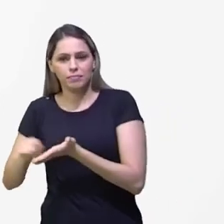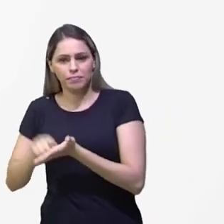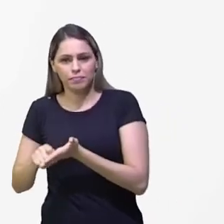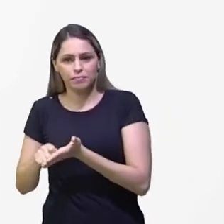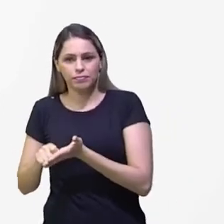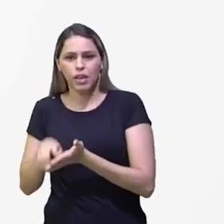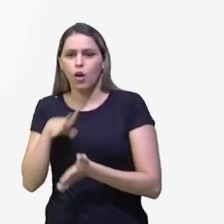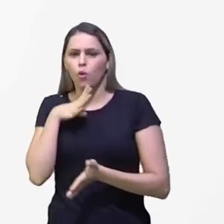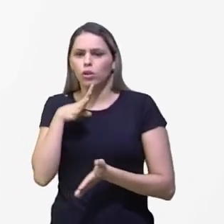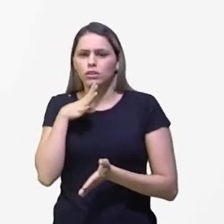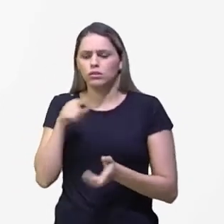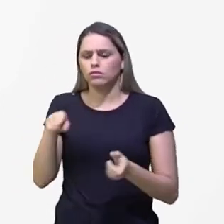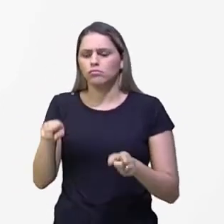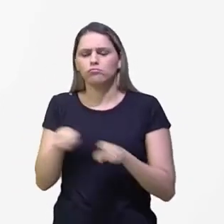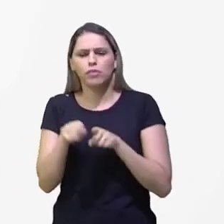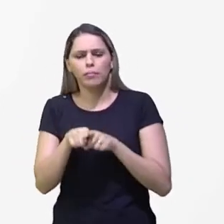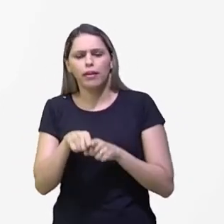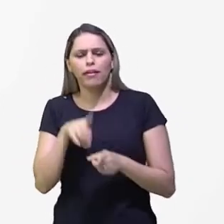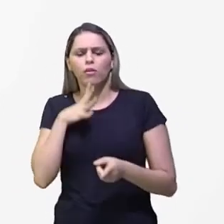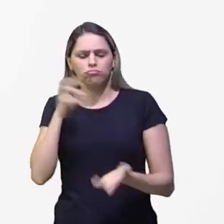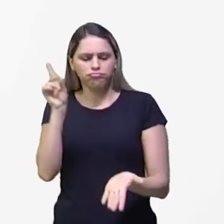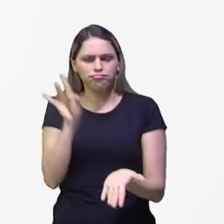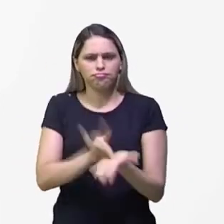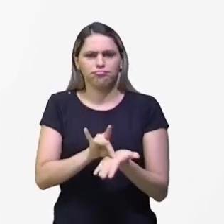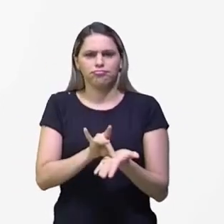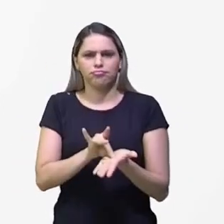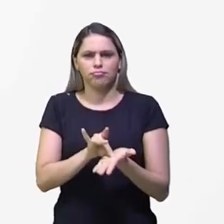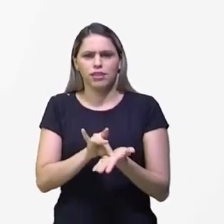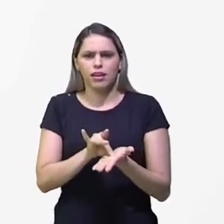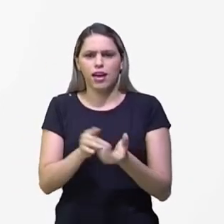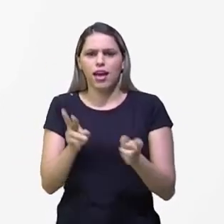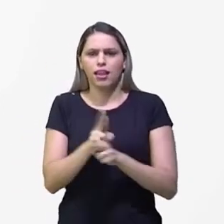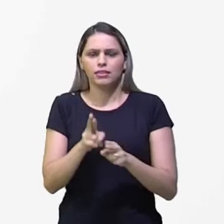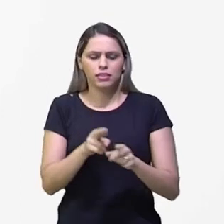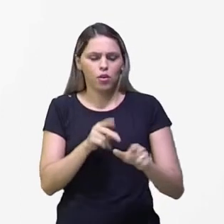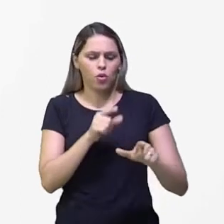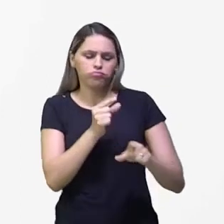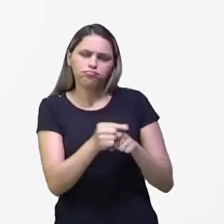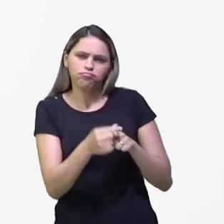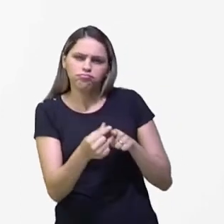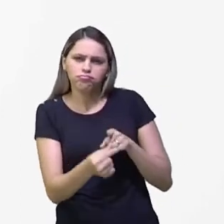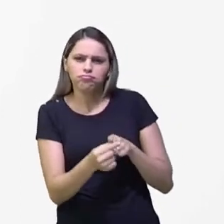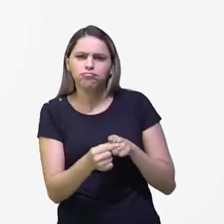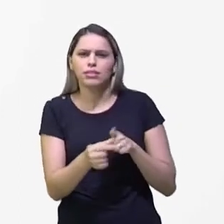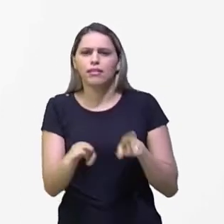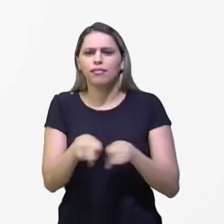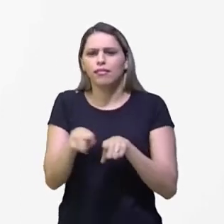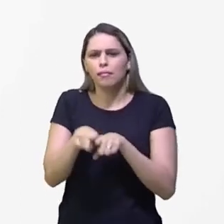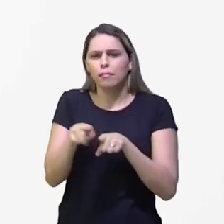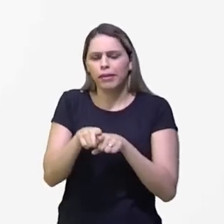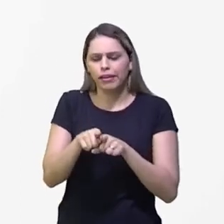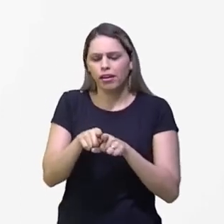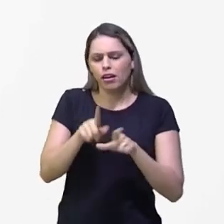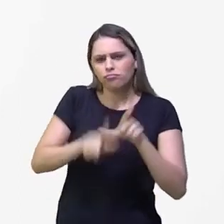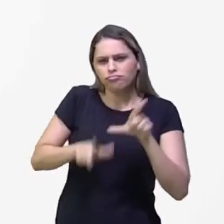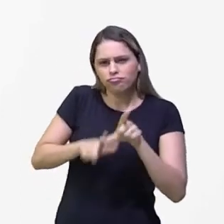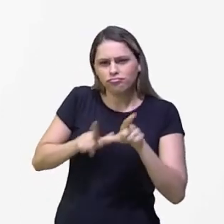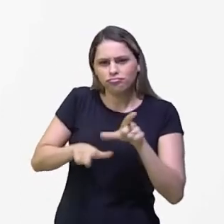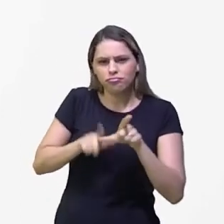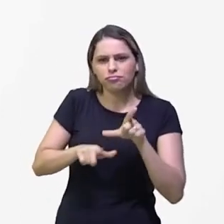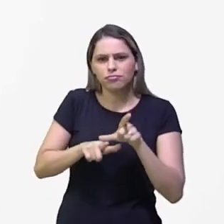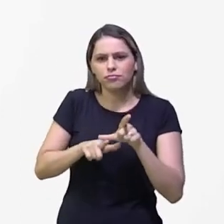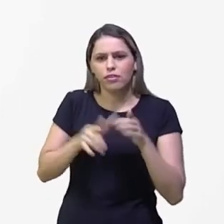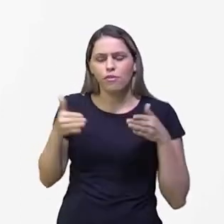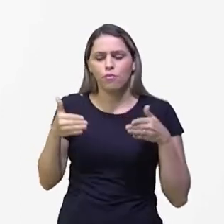Conhecimento e reconhecimento das relações entre fonemas e grafemas, com vista ao domínio das regularidades